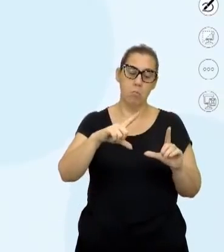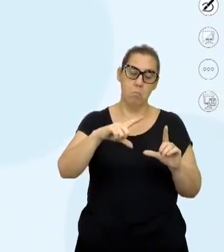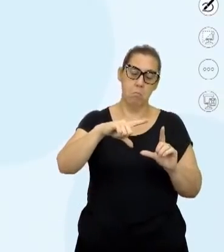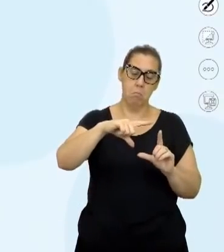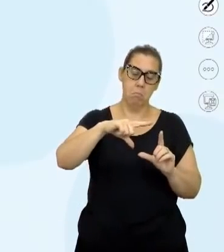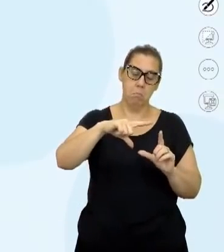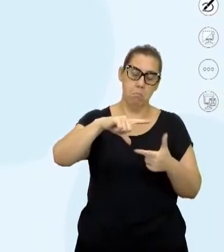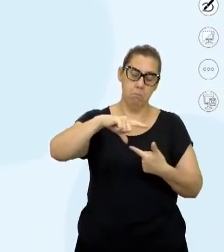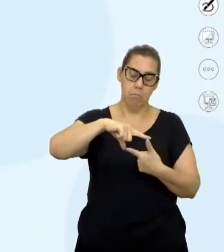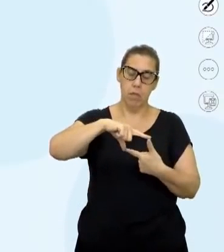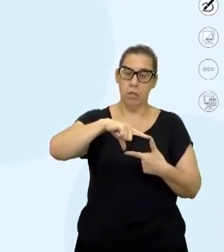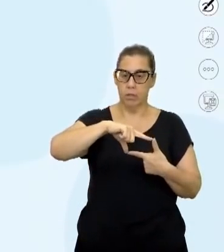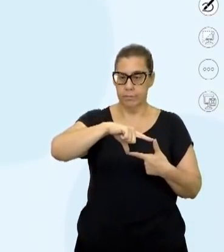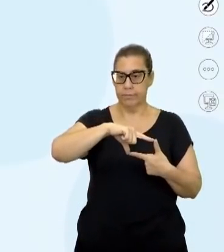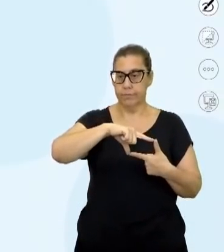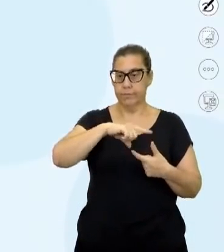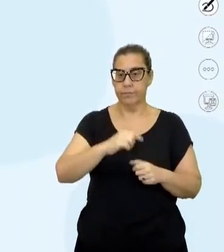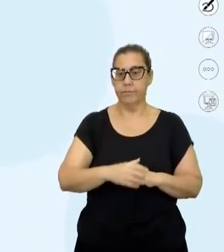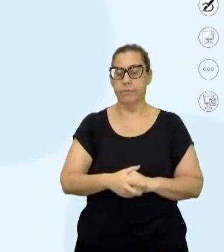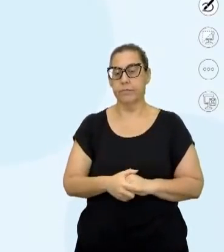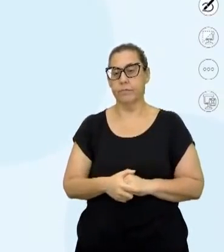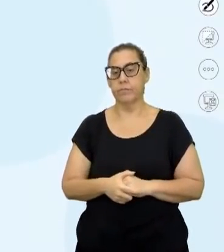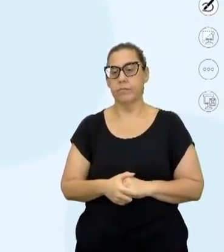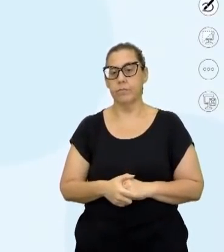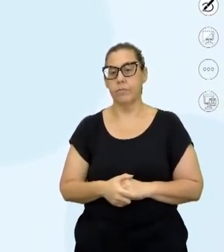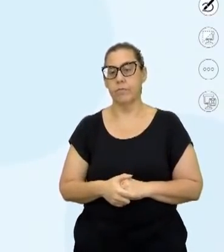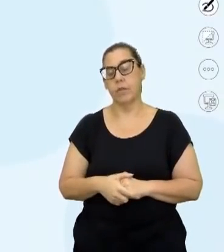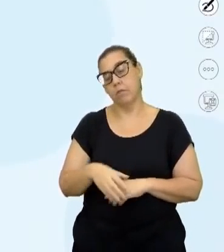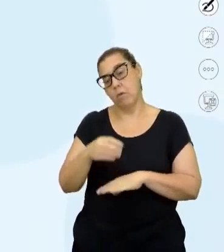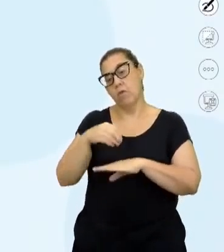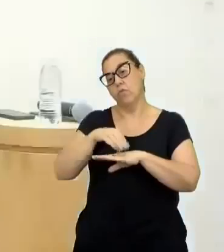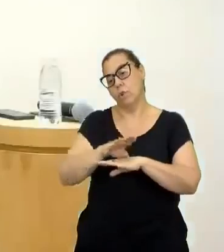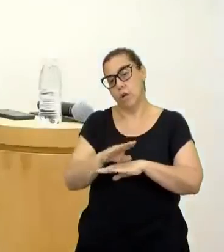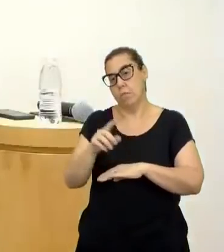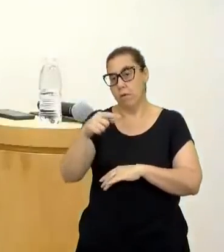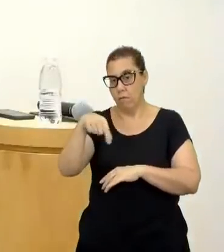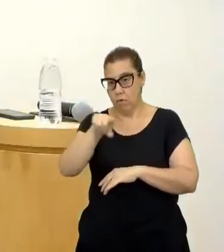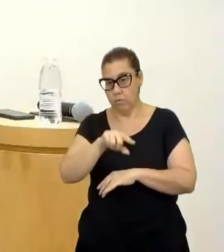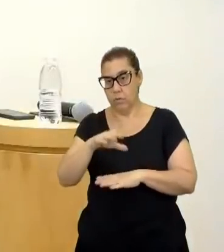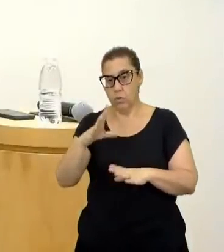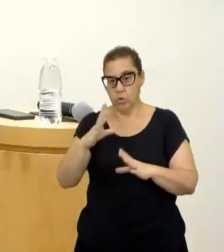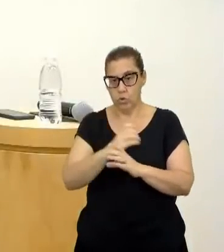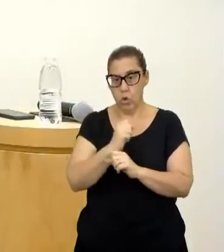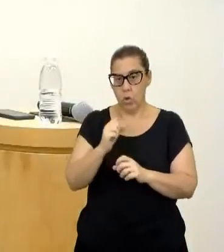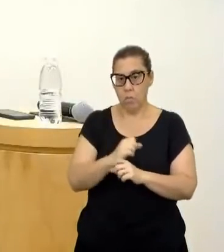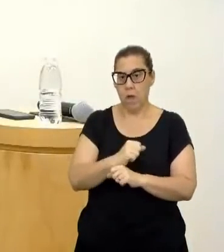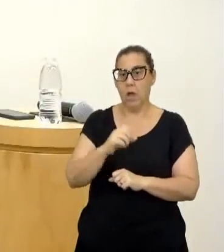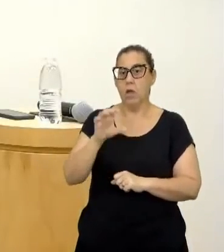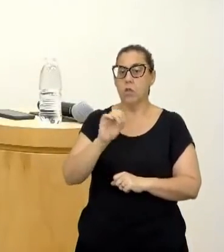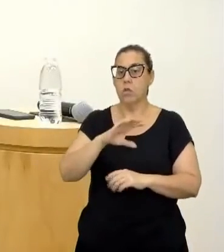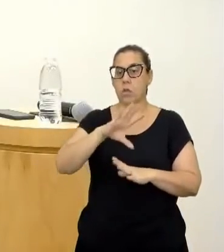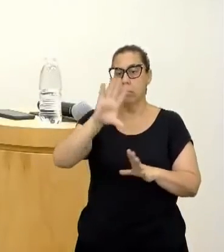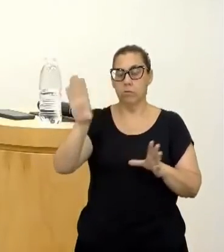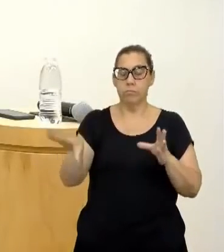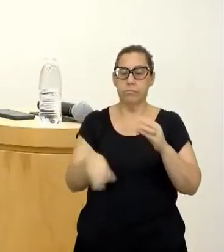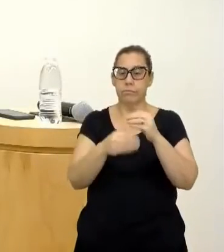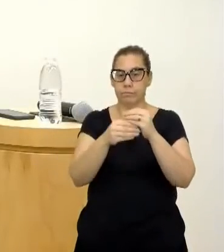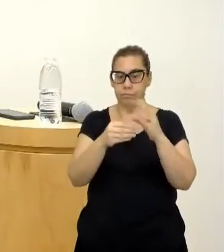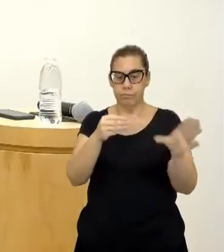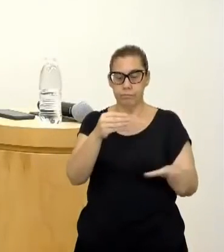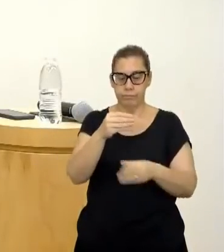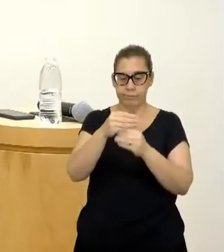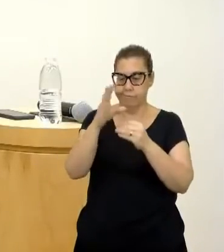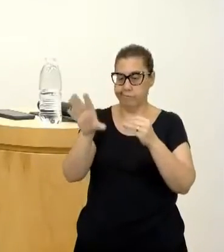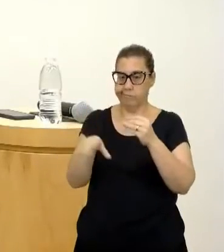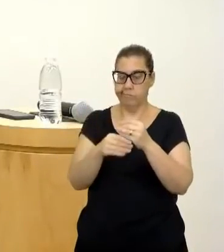na verdade você está tirando ela 2 vezes. Então a dica é, para você somar, você só acrescenta as peças, junta